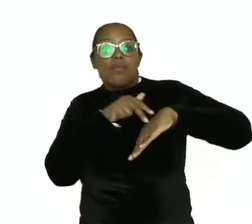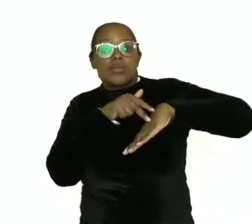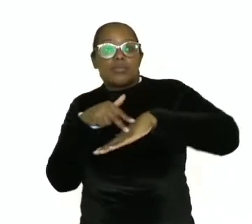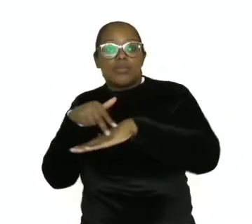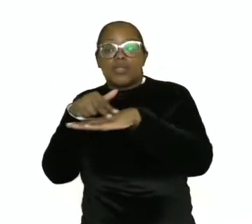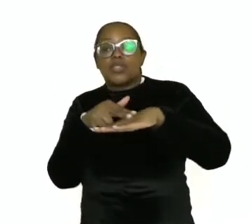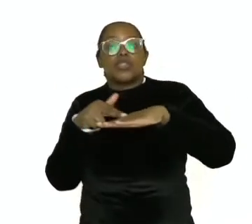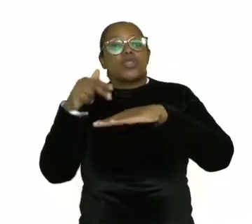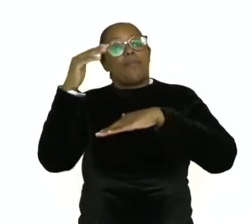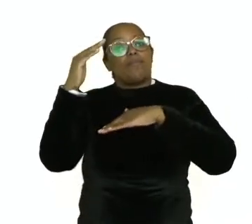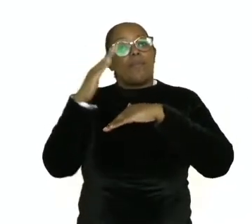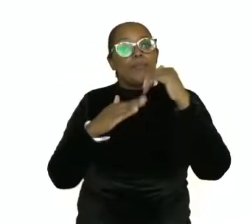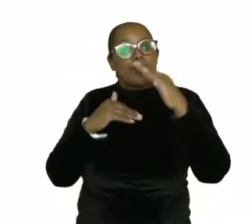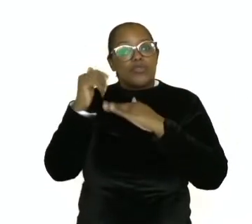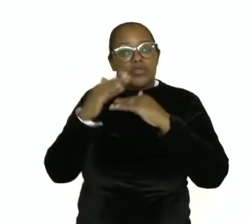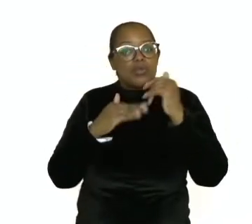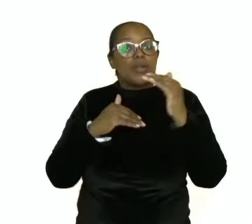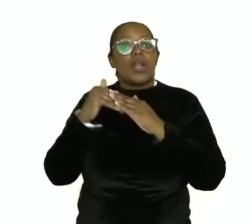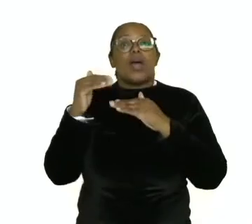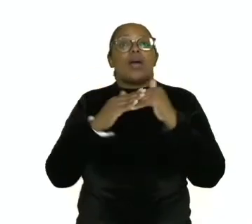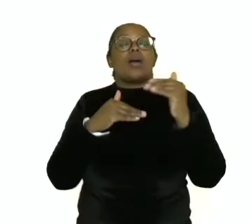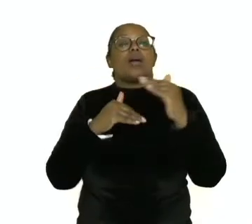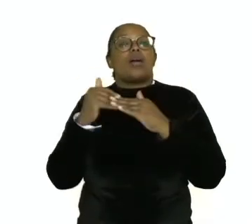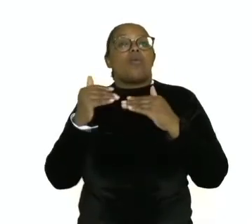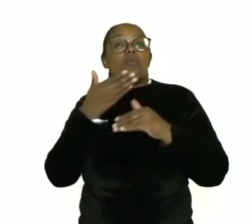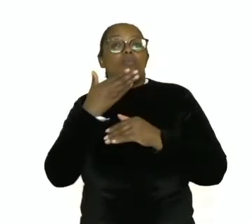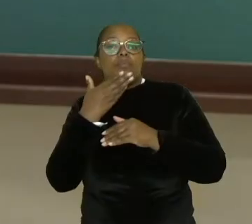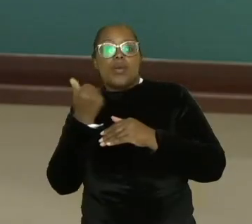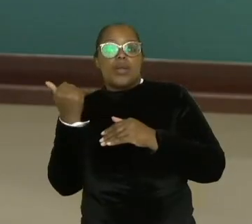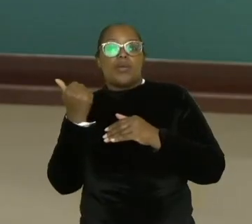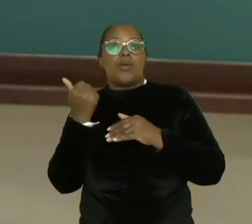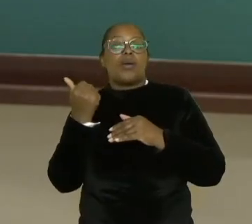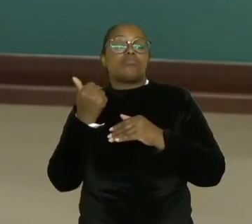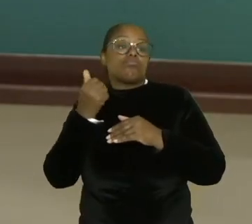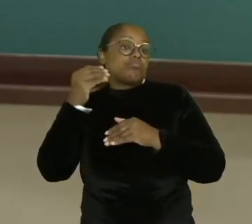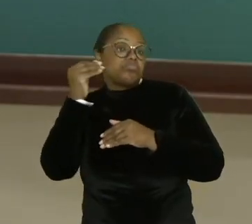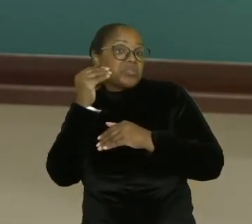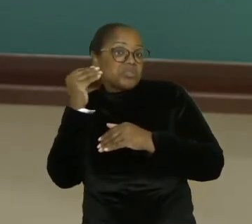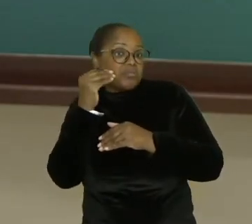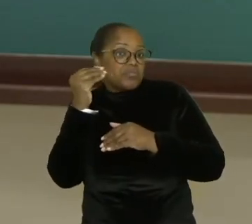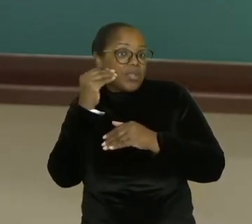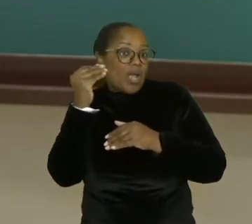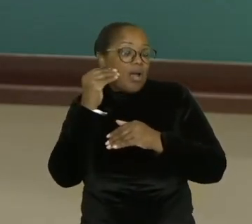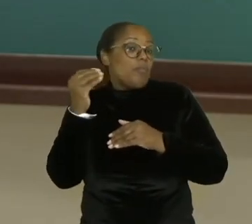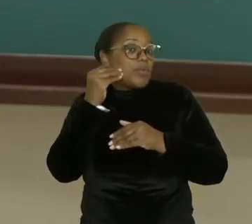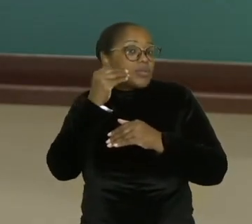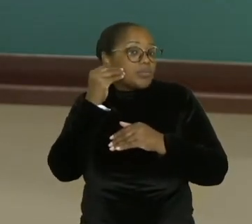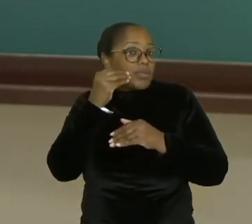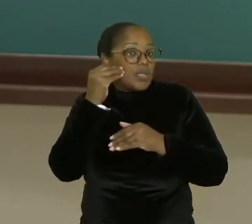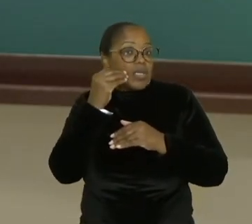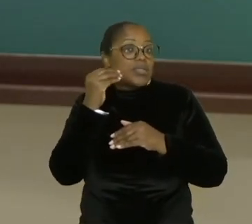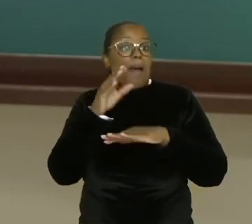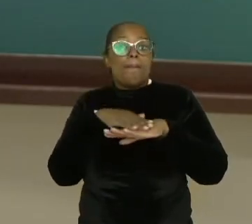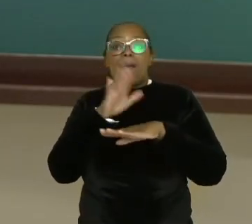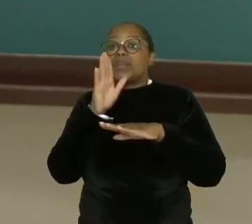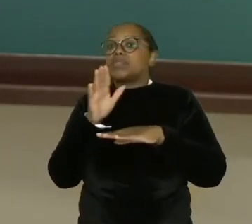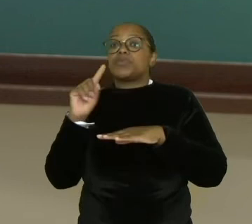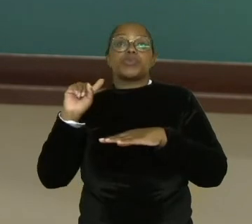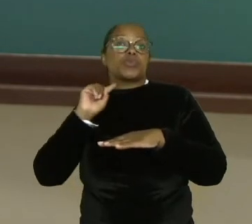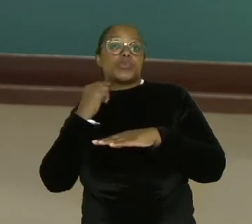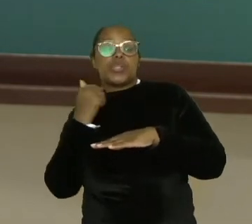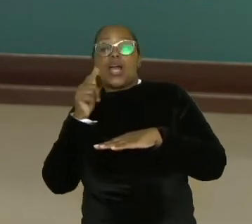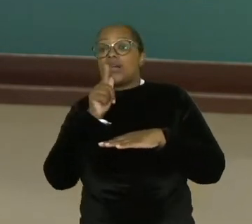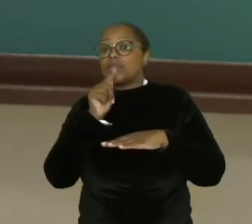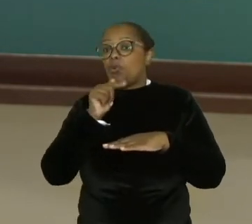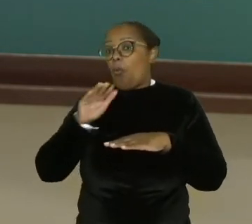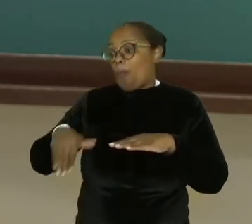engenheiros lá de Florianópolis, eles resolveram tentar fazer uma prancha, né, mais sustentável. Então, o produto é